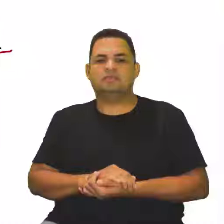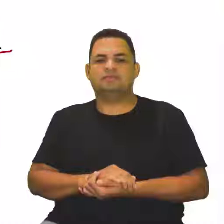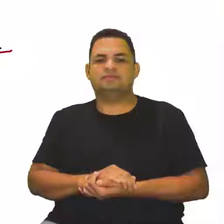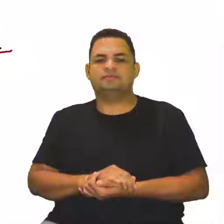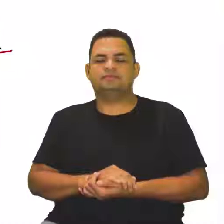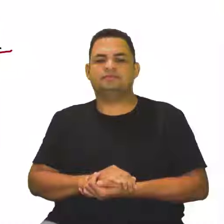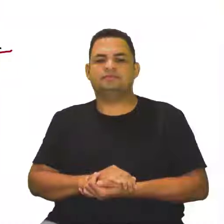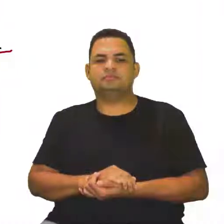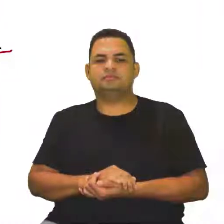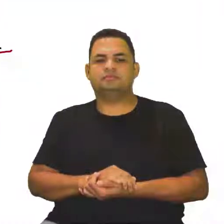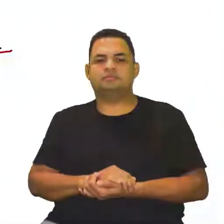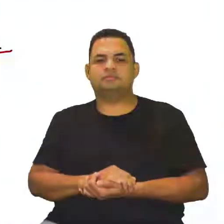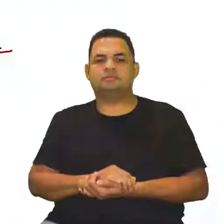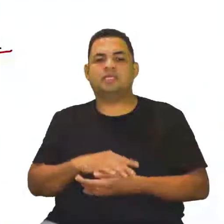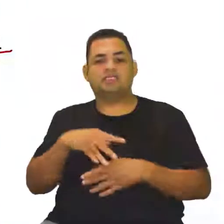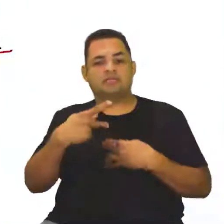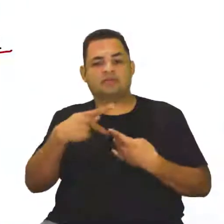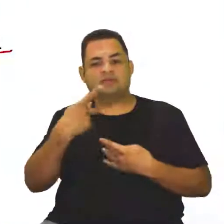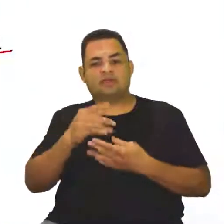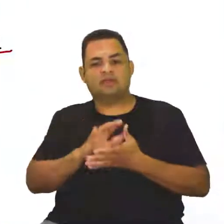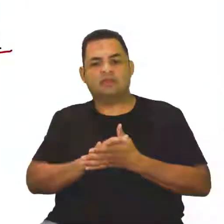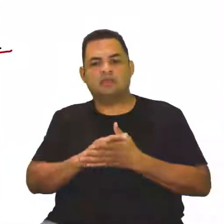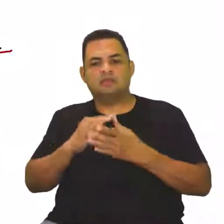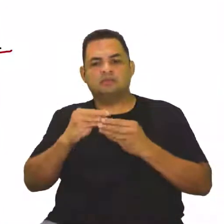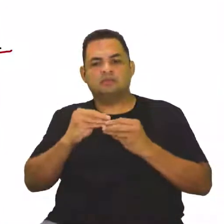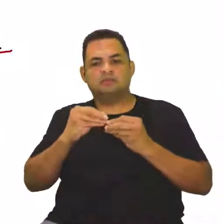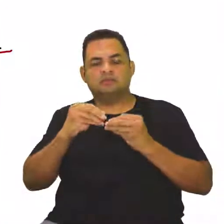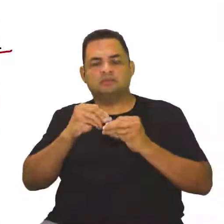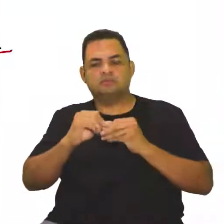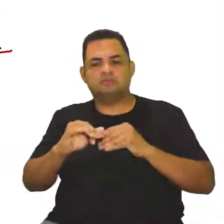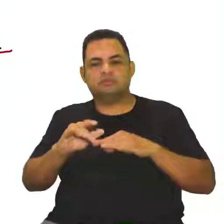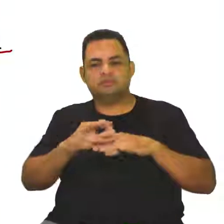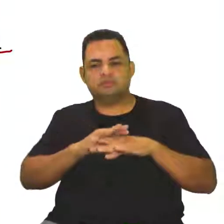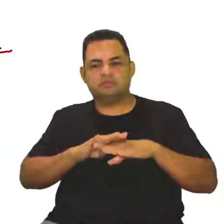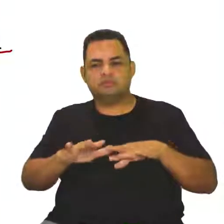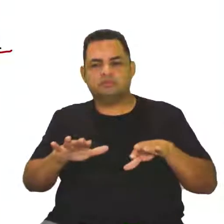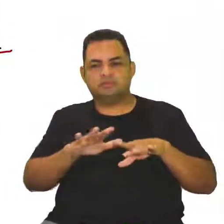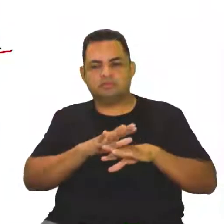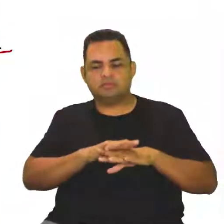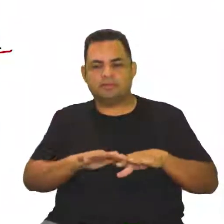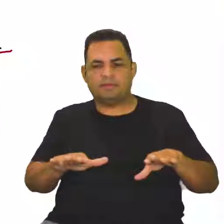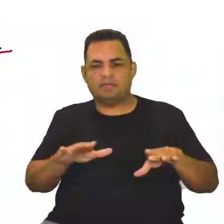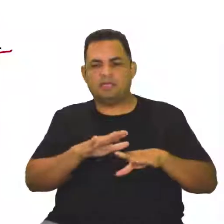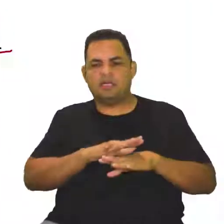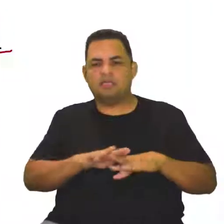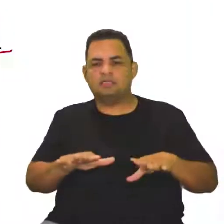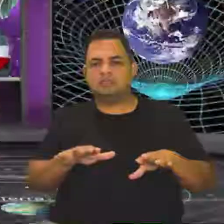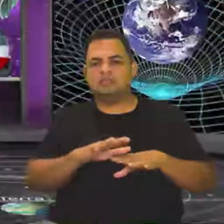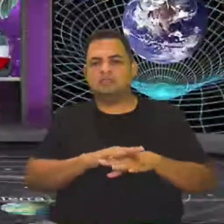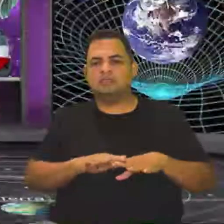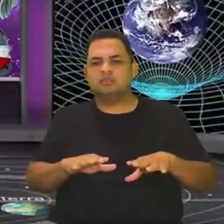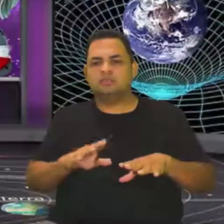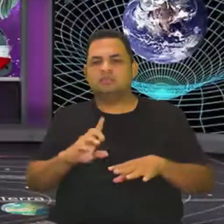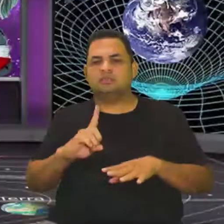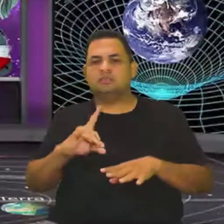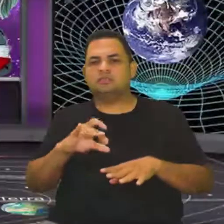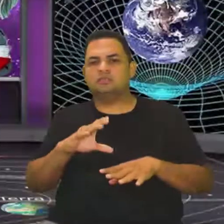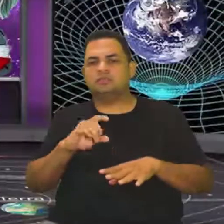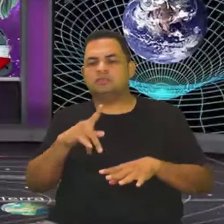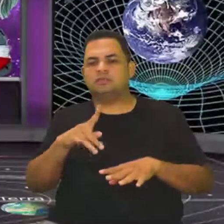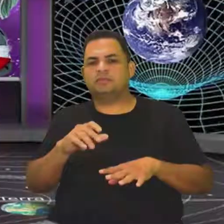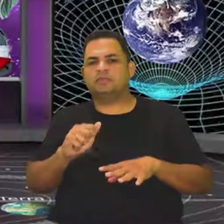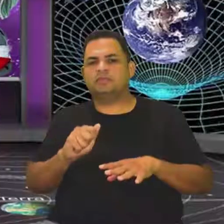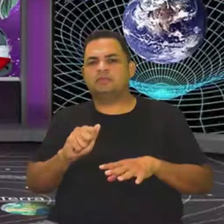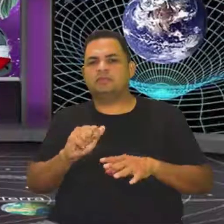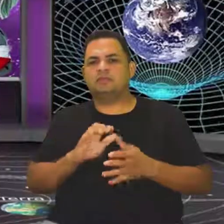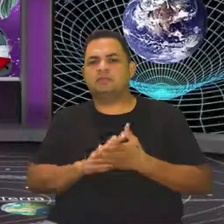caso, dizemos que o resistor dissipa a energia elétrica, tá, pessoal? Dissipar, ela está